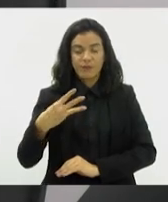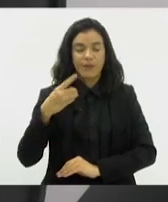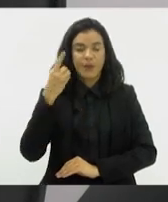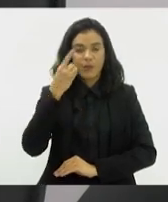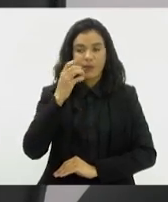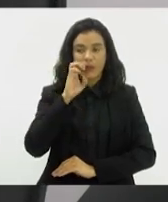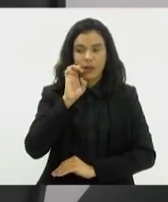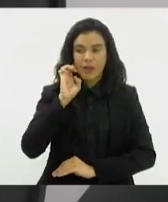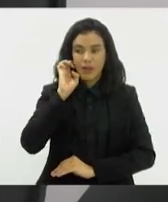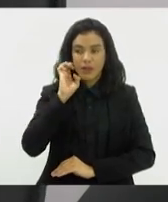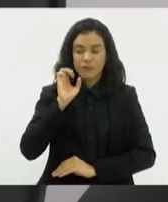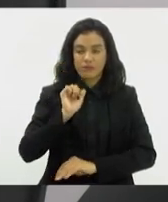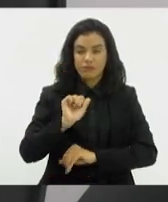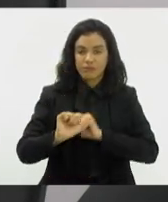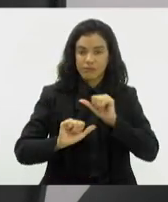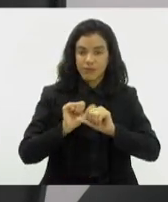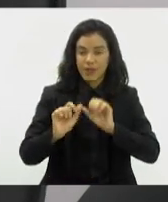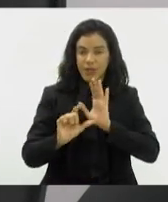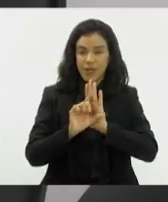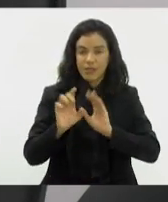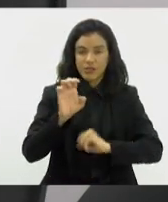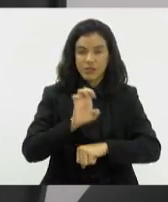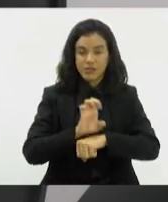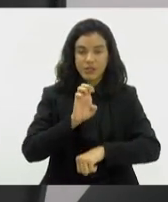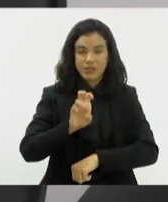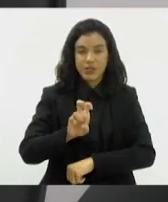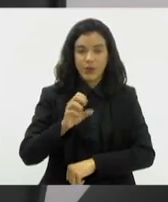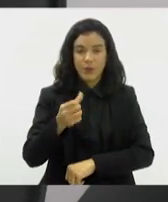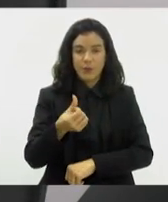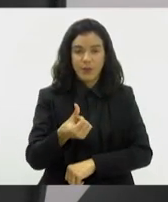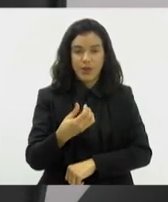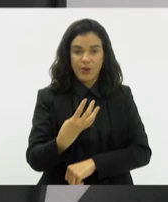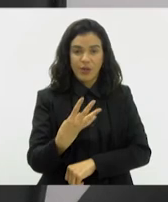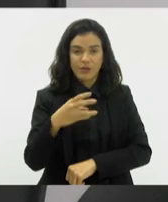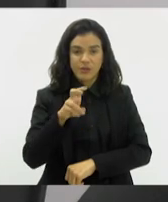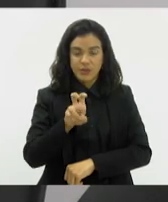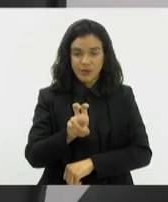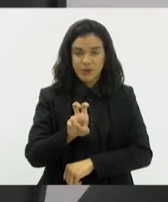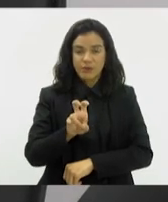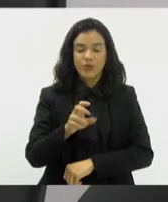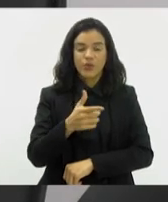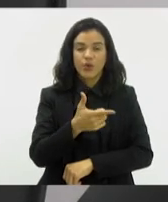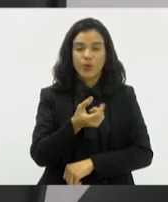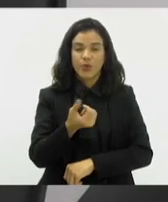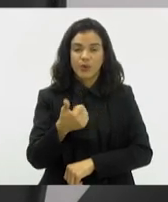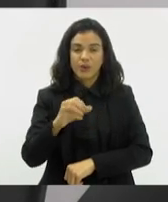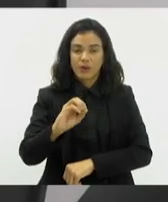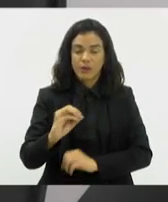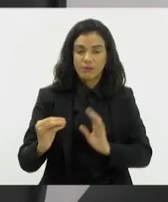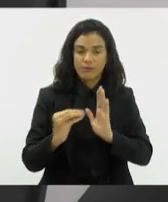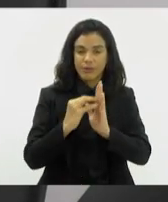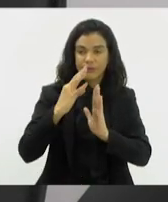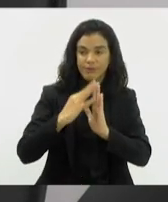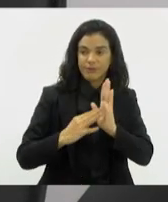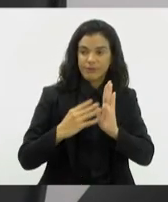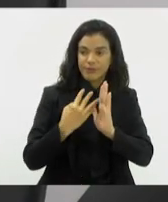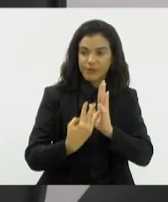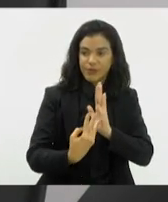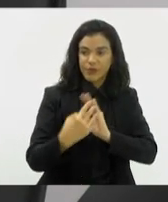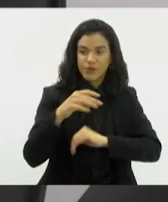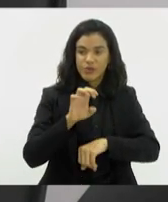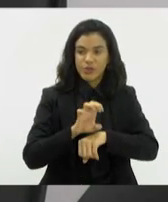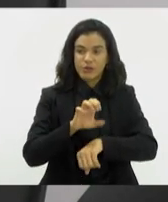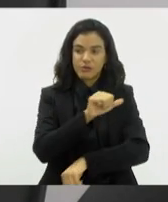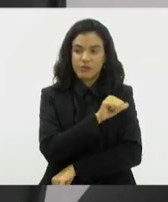Takimoto, que altera a lei estadual 5645 de 2010 para incluir no calendário oficial do Estado do Rio de